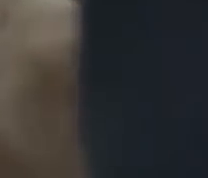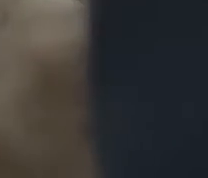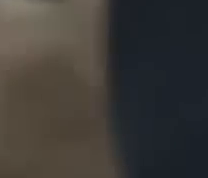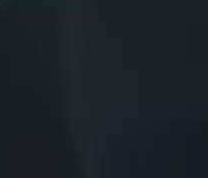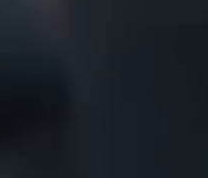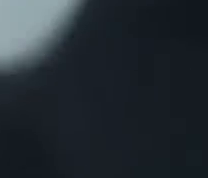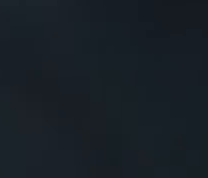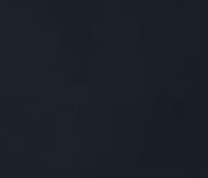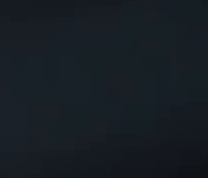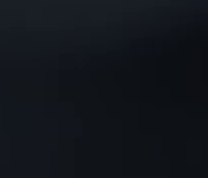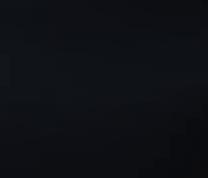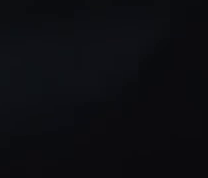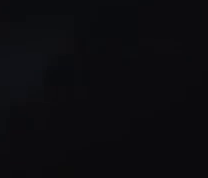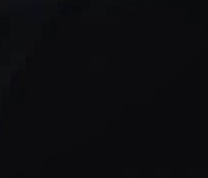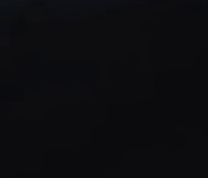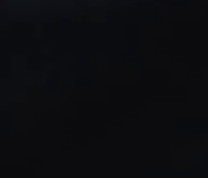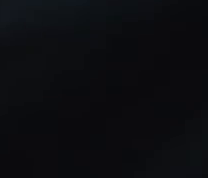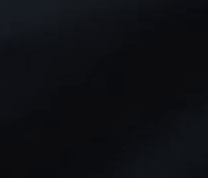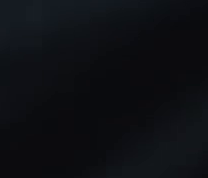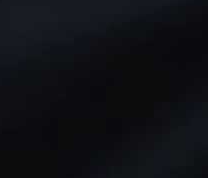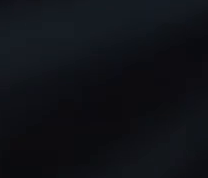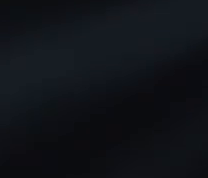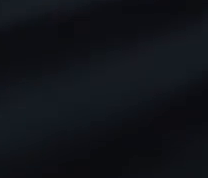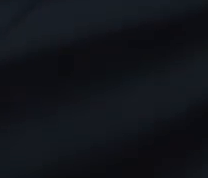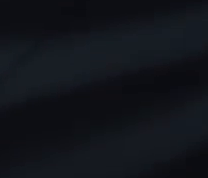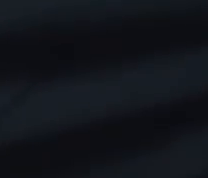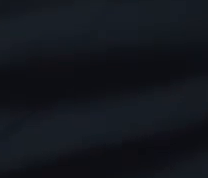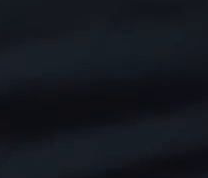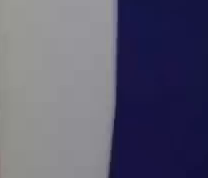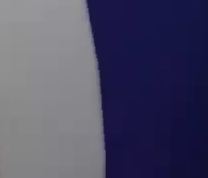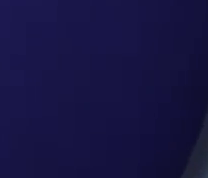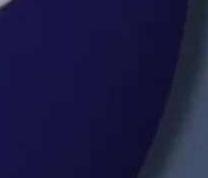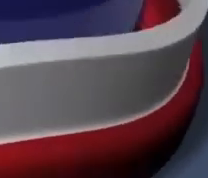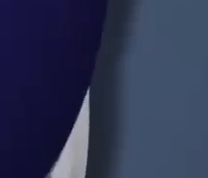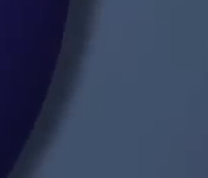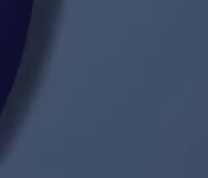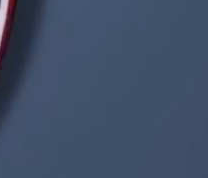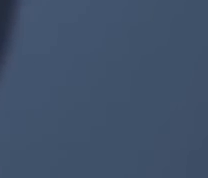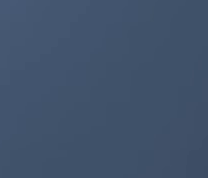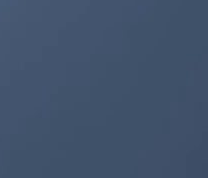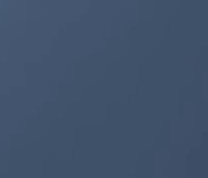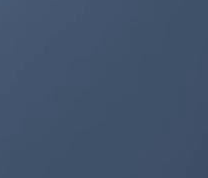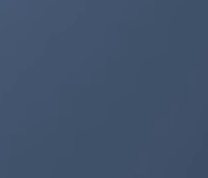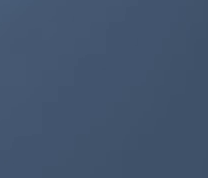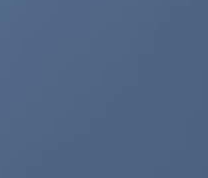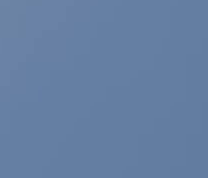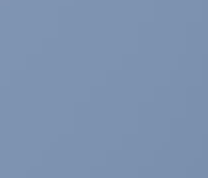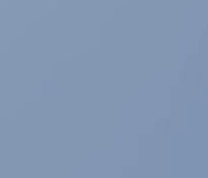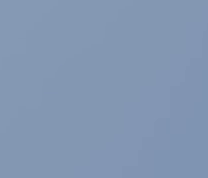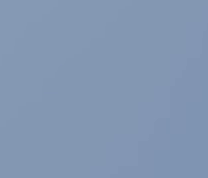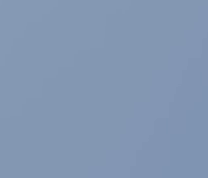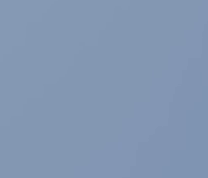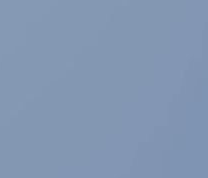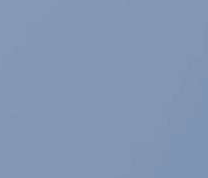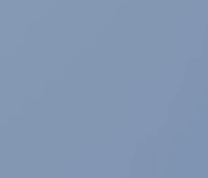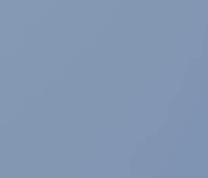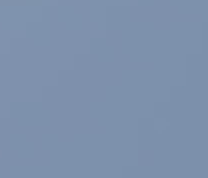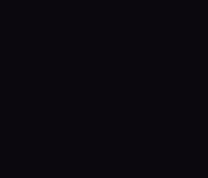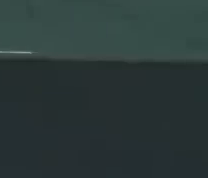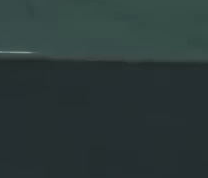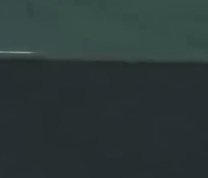íntegra. Assista a TV Câmara e fique por dentro do que acontece na sua cidade. TV Câmara Guarulhos, o canal da